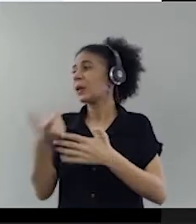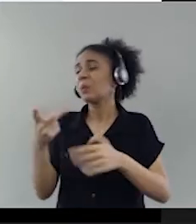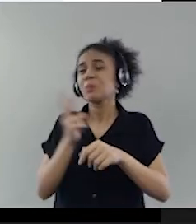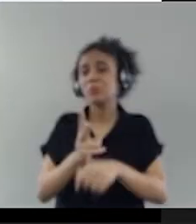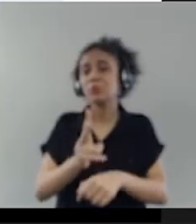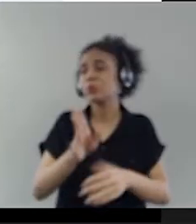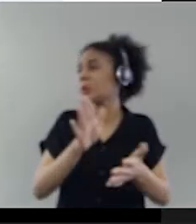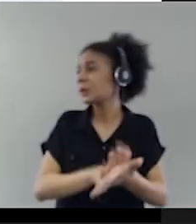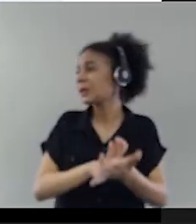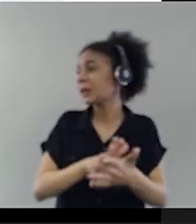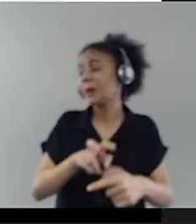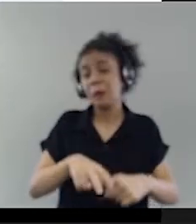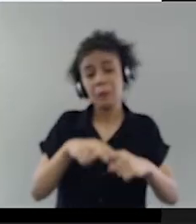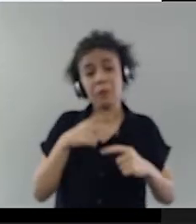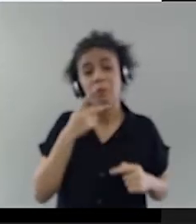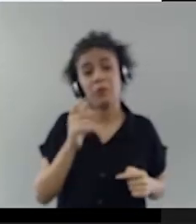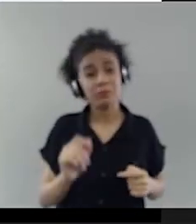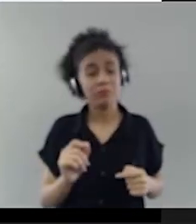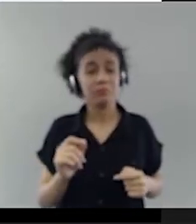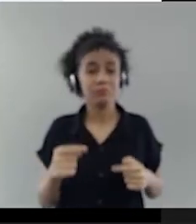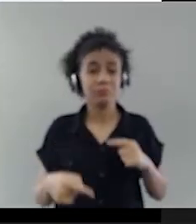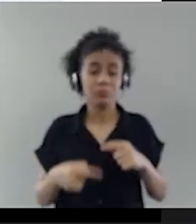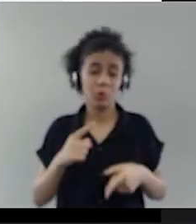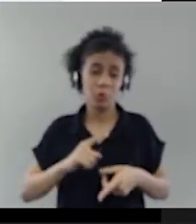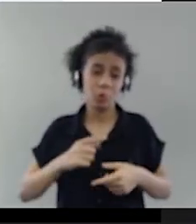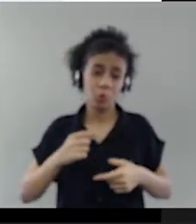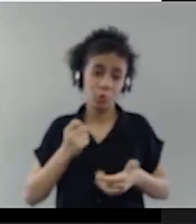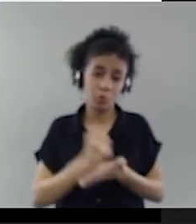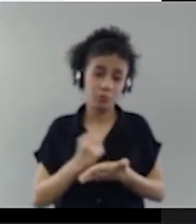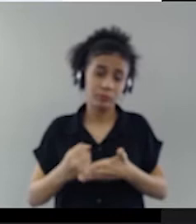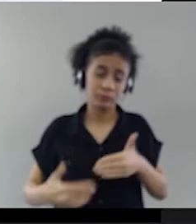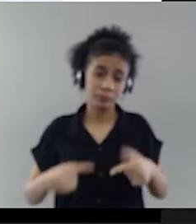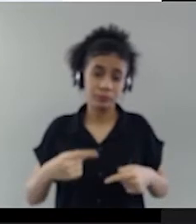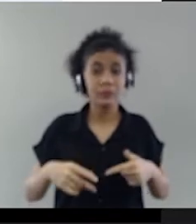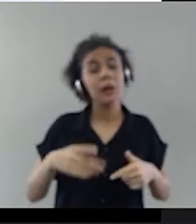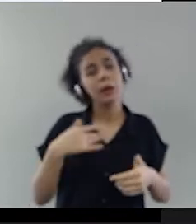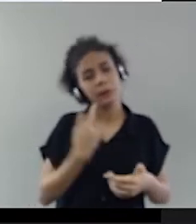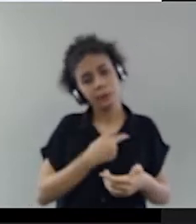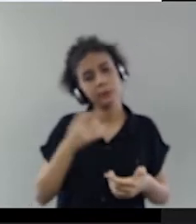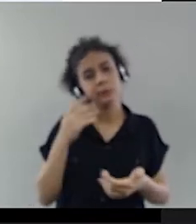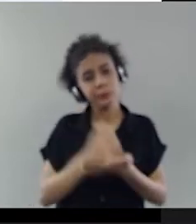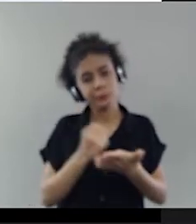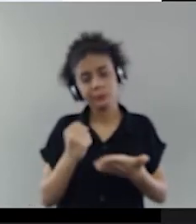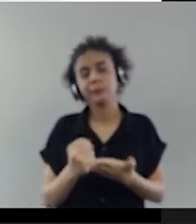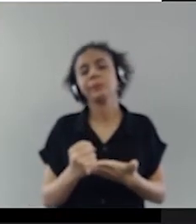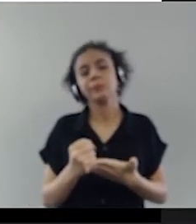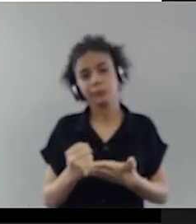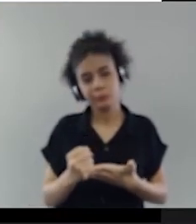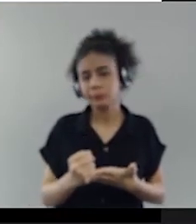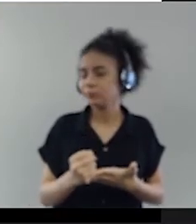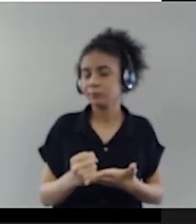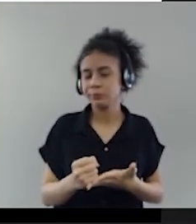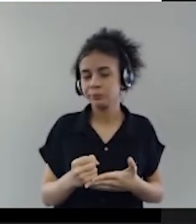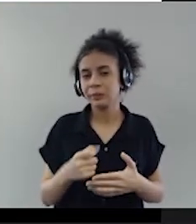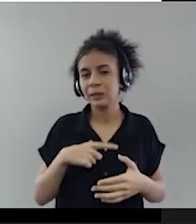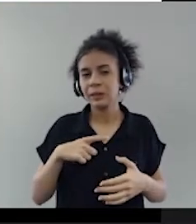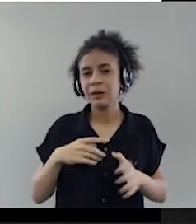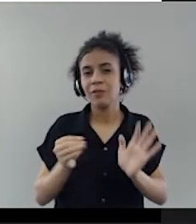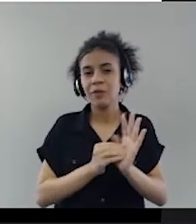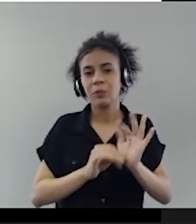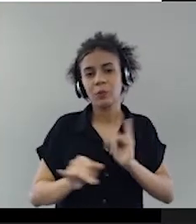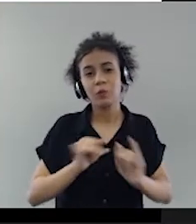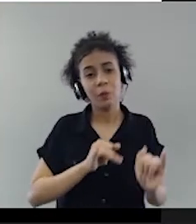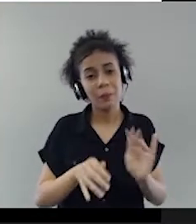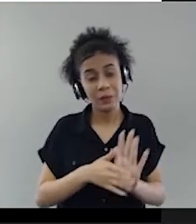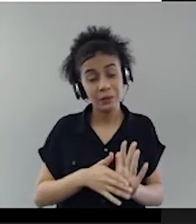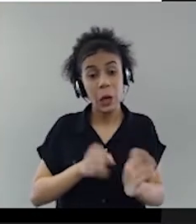da característica de sunk cost em contratos relacionais. E contratos, obviamente, a gente já sabe, deliberadamente incompletos. Nos contratos